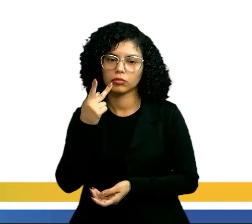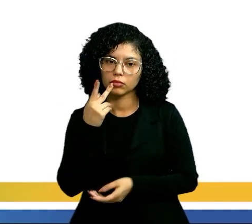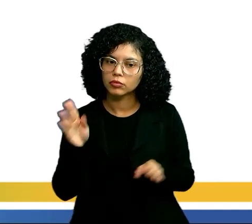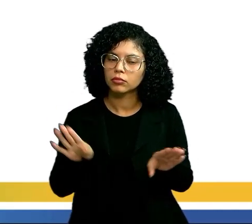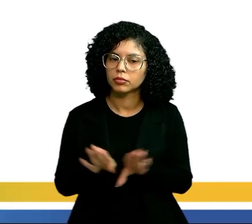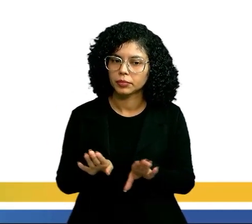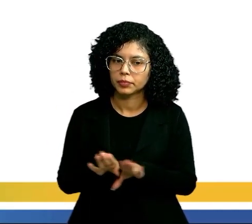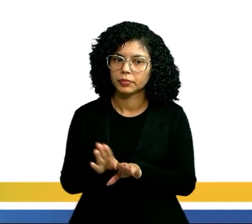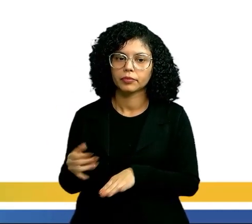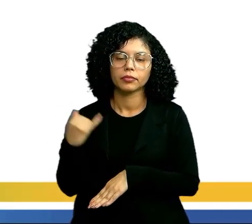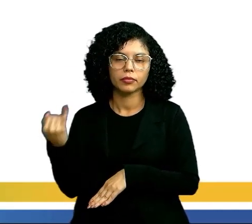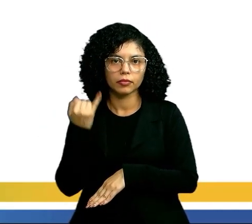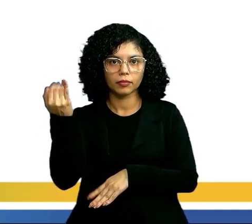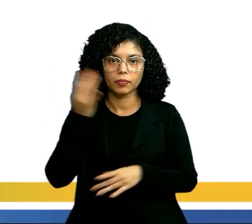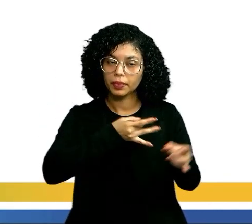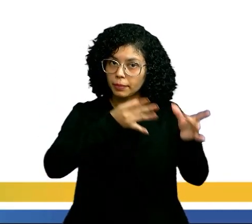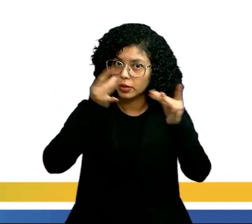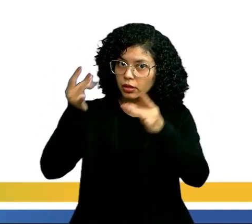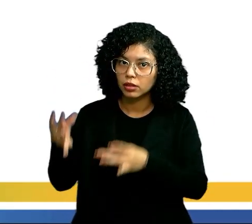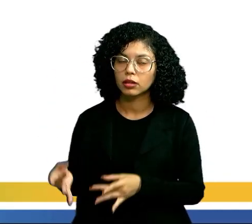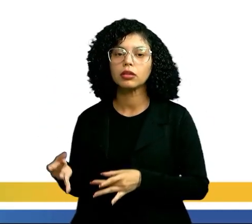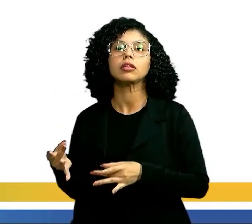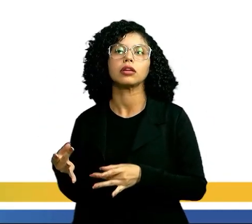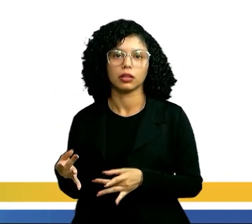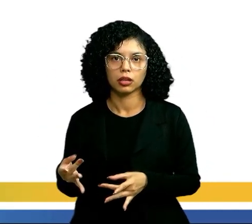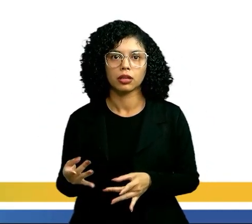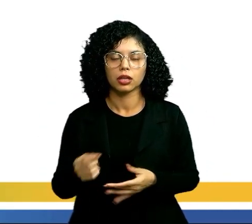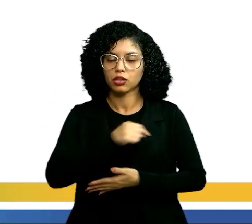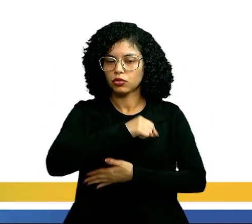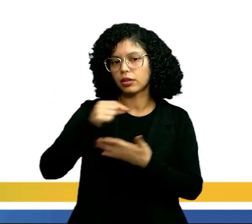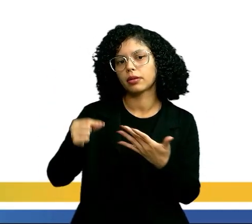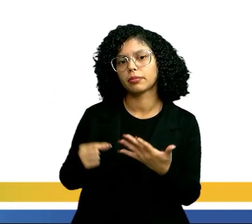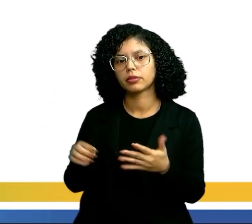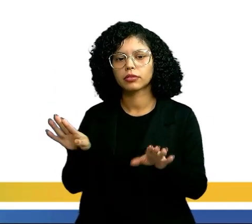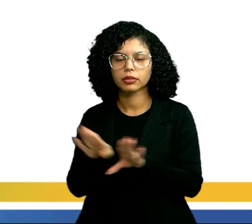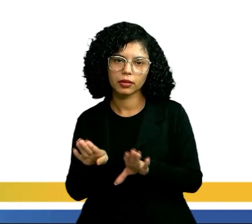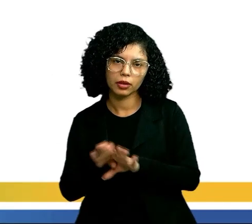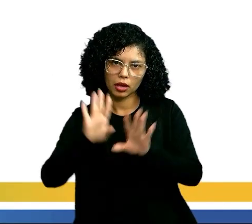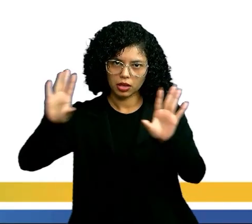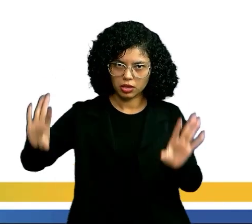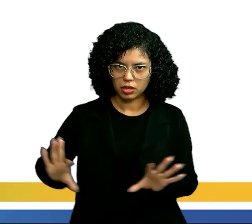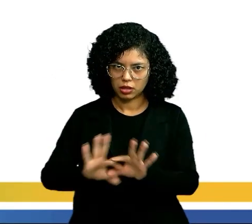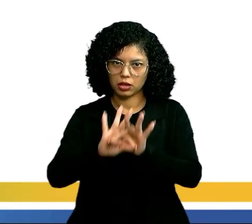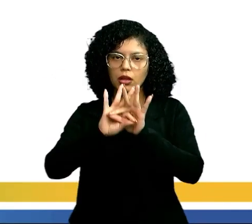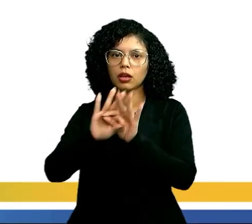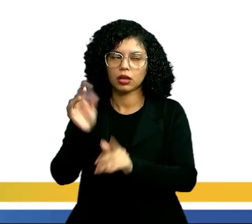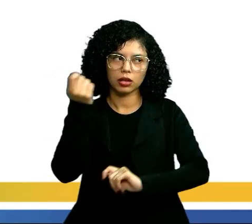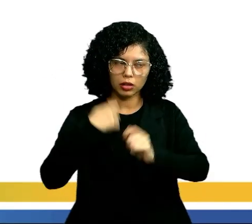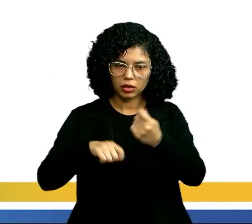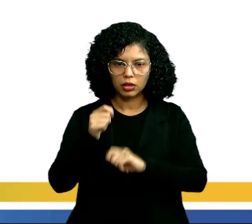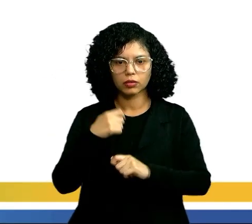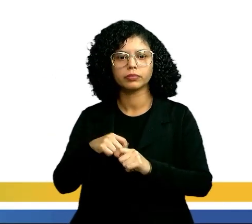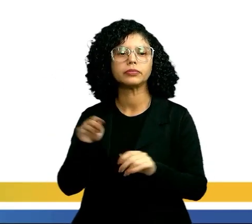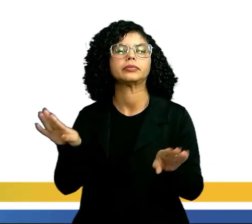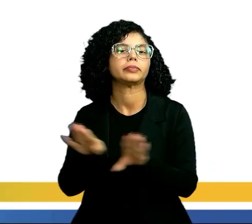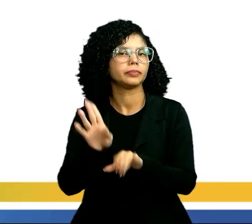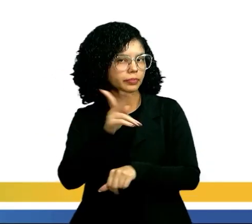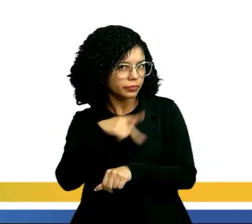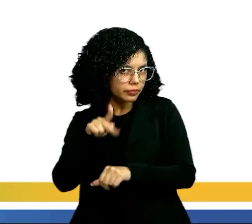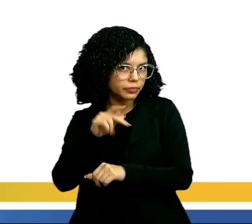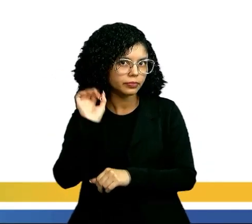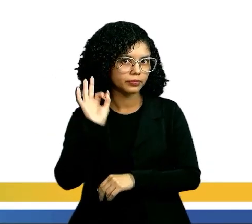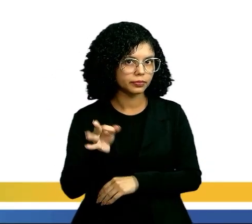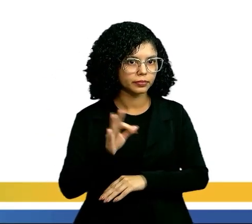falando de transporte principalmente de mercadorias e de elementos, né, relacionados à economia dos